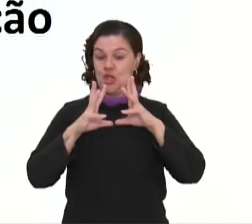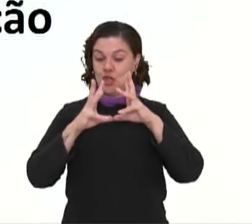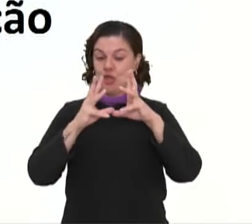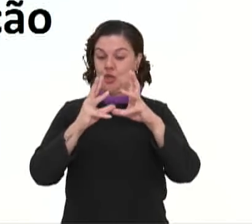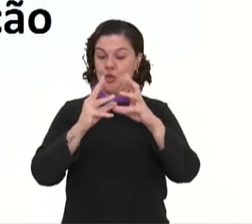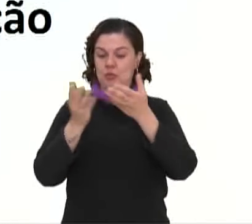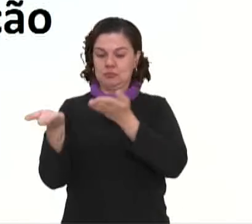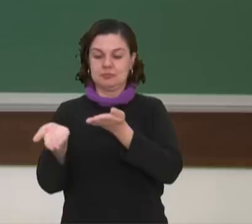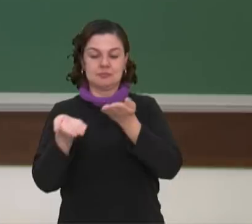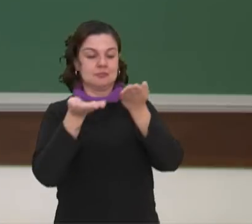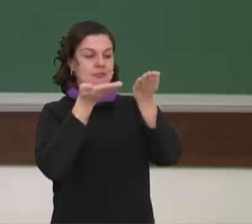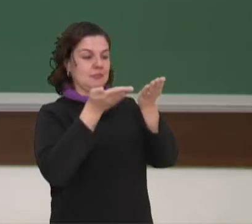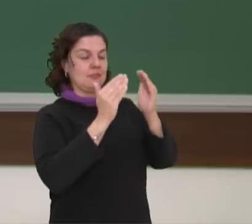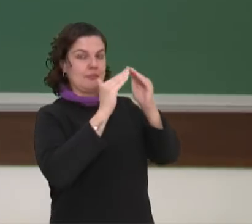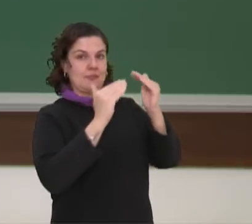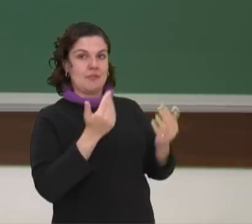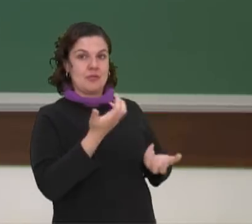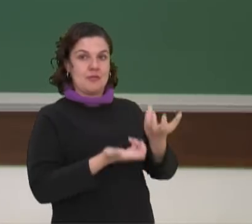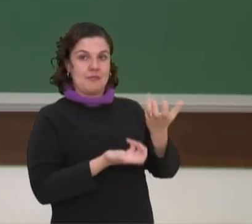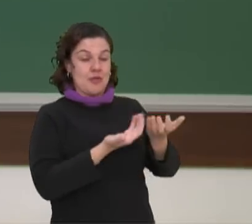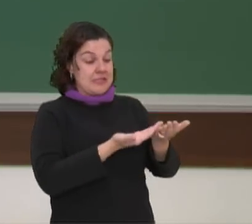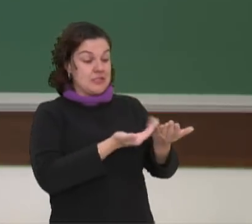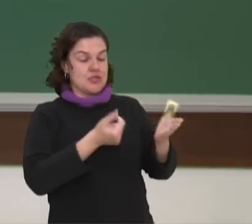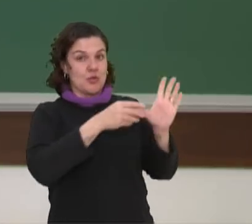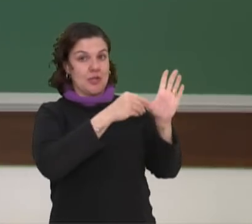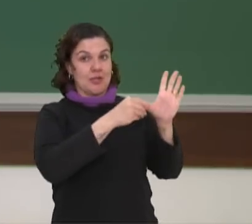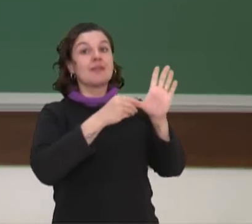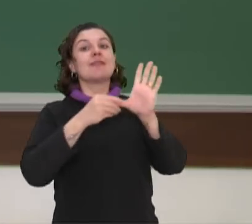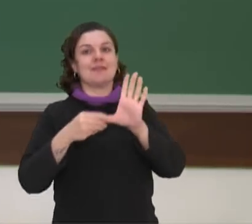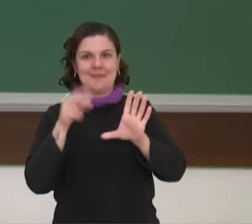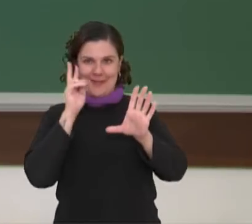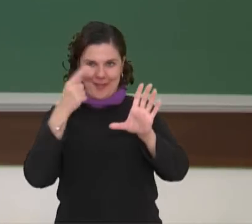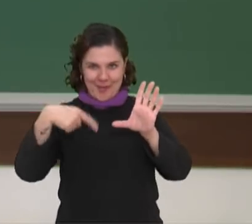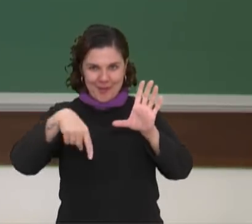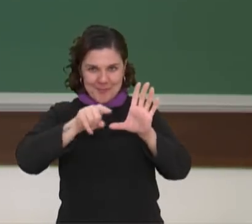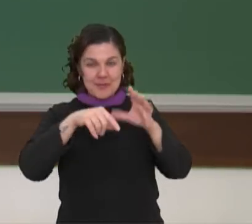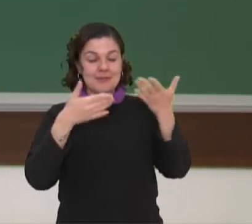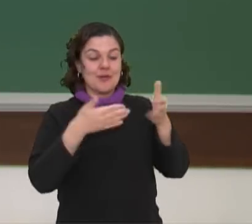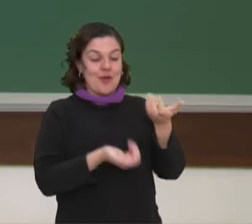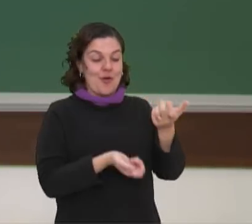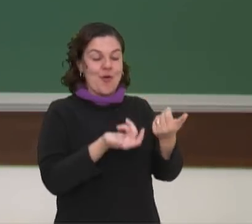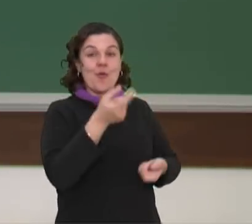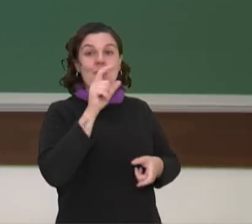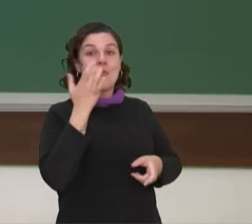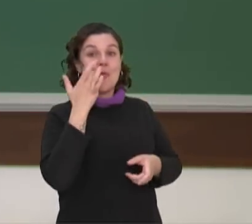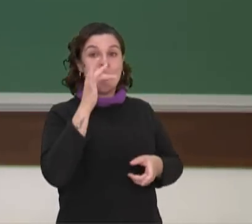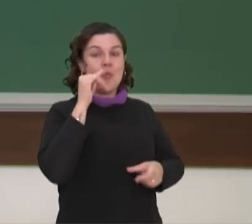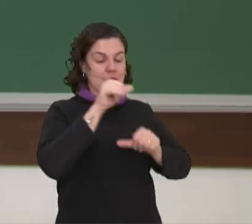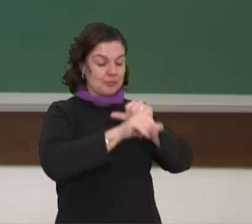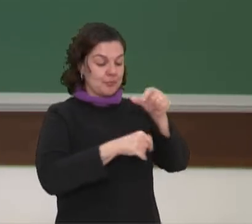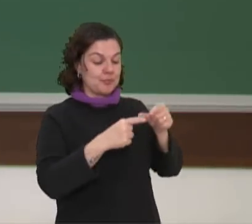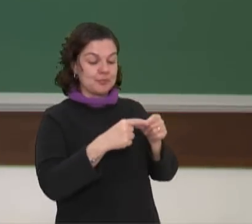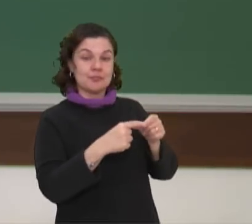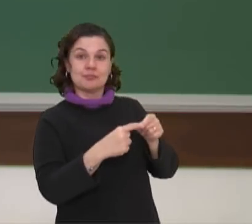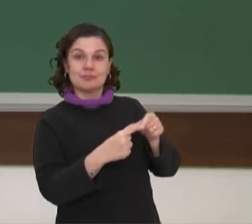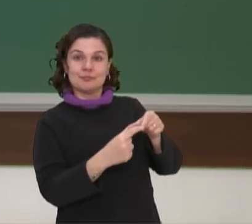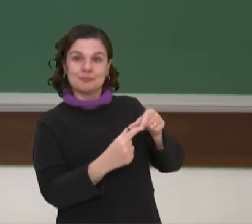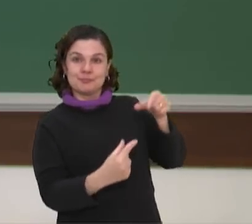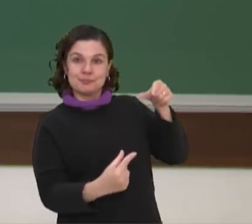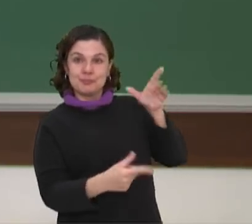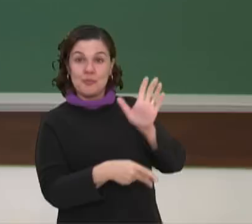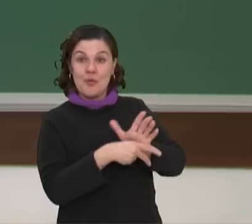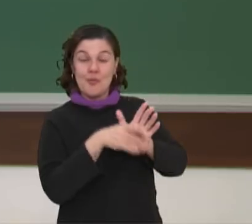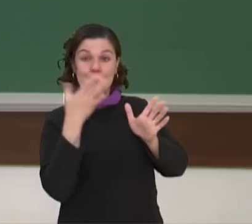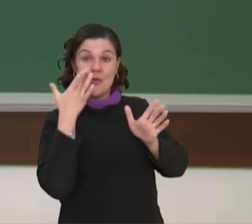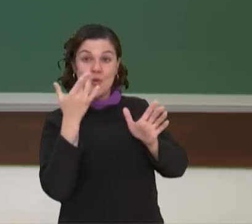ouro até a casa de fundição, era retirado o quinto e esse ouro então era transformado em pequenas barras de